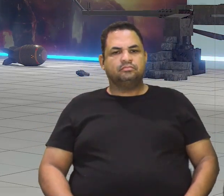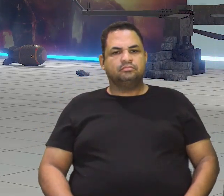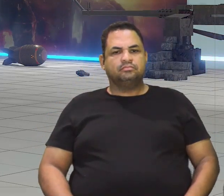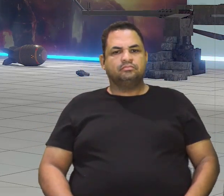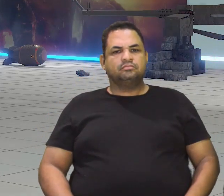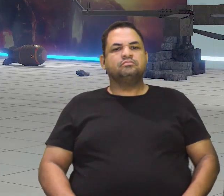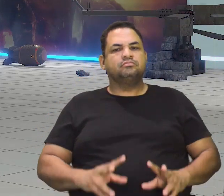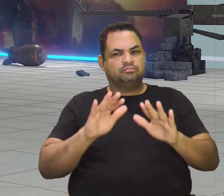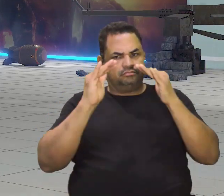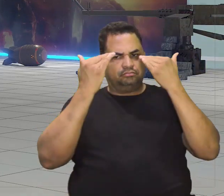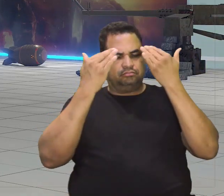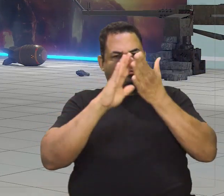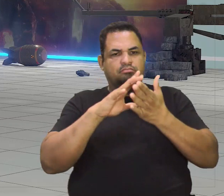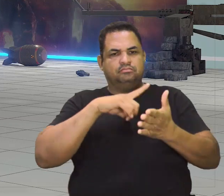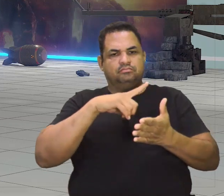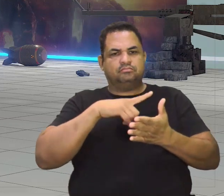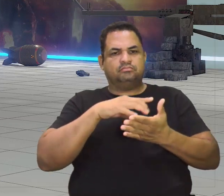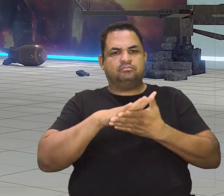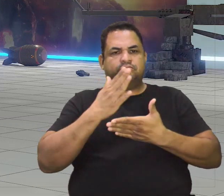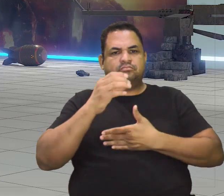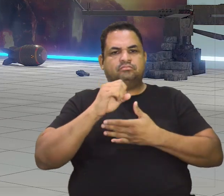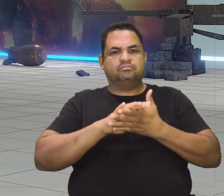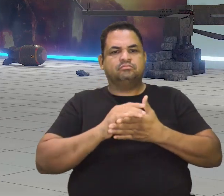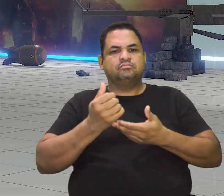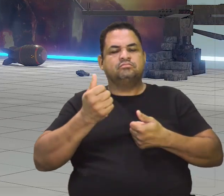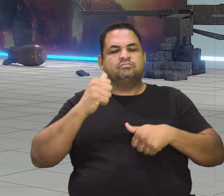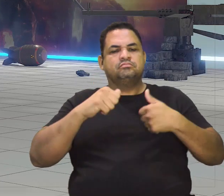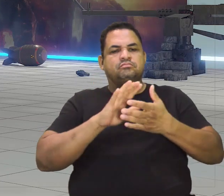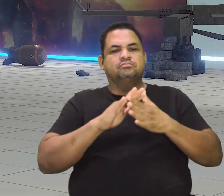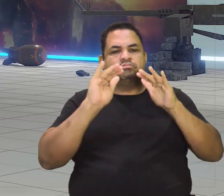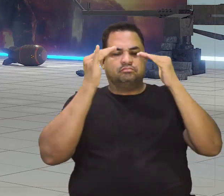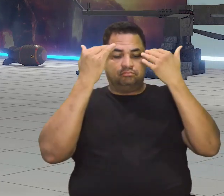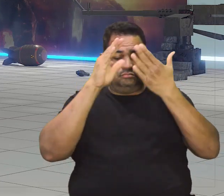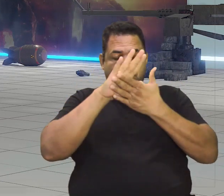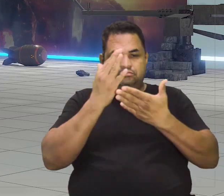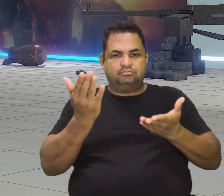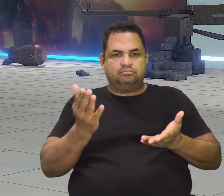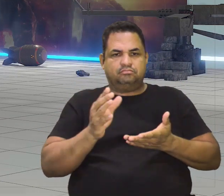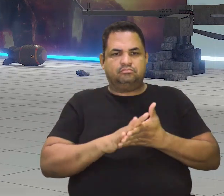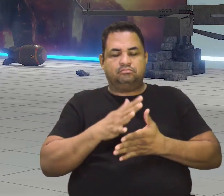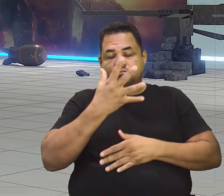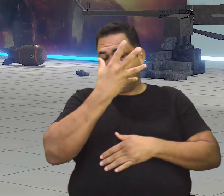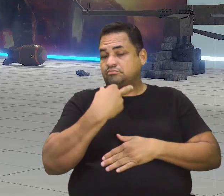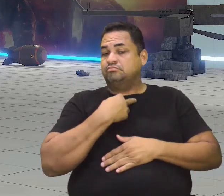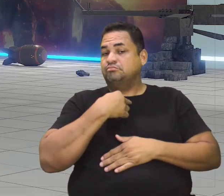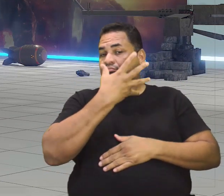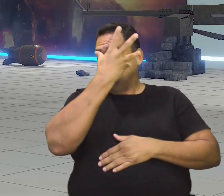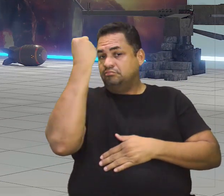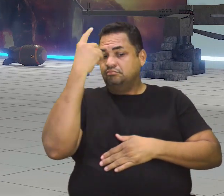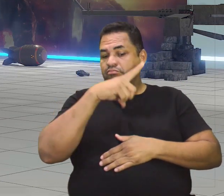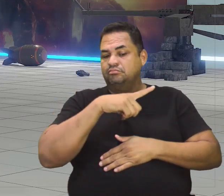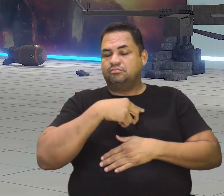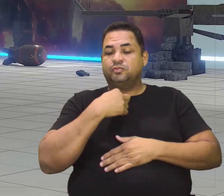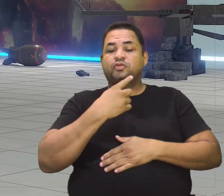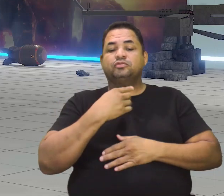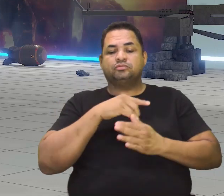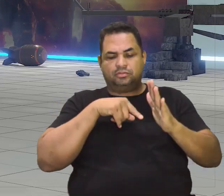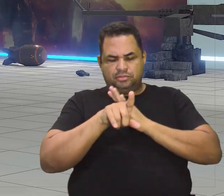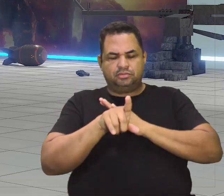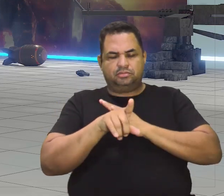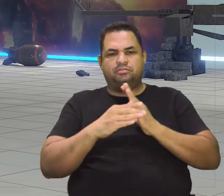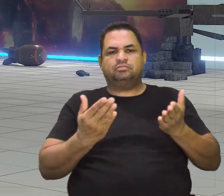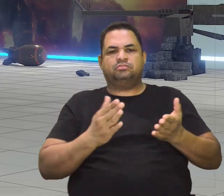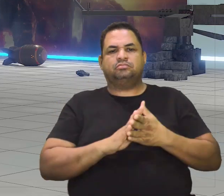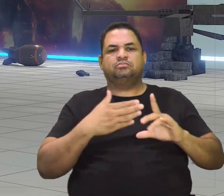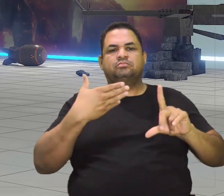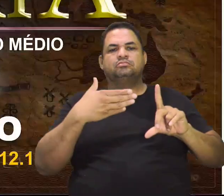fiquem ligados que nós teremos avaliação, fiquem atentos à avaliação e não se esqueça, qualquer dúvida estamos aqui, tá bom? Mas na tela